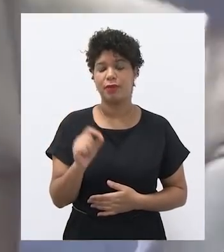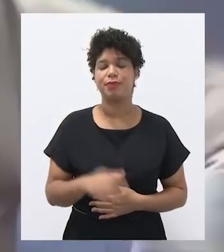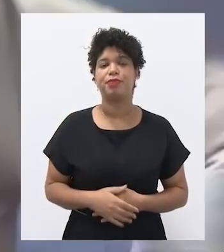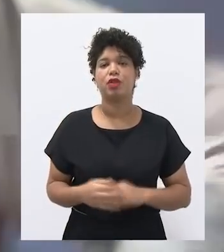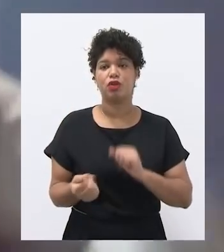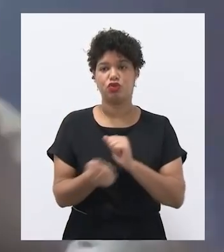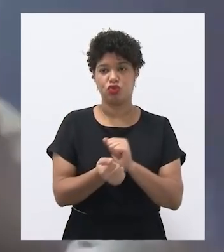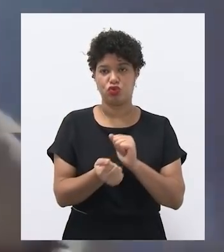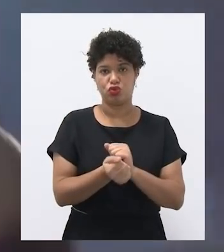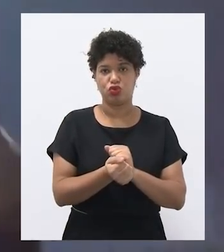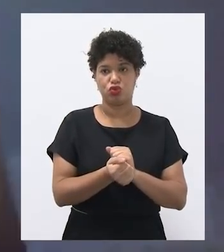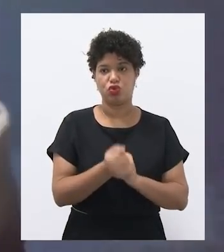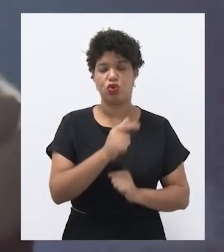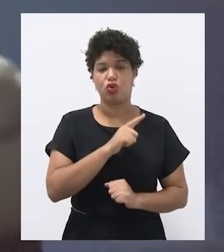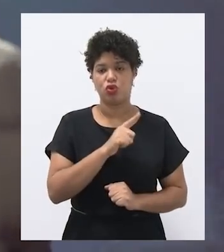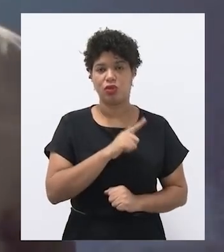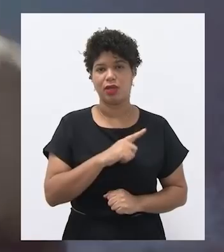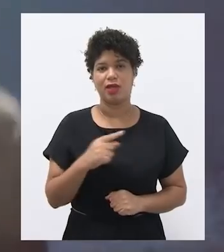ele, quando